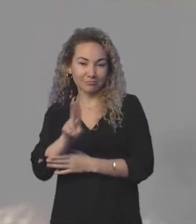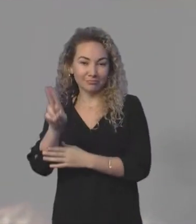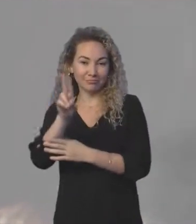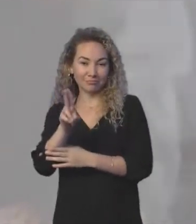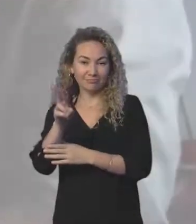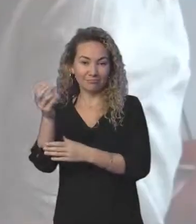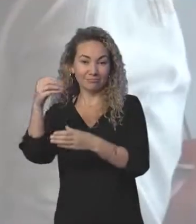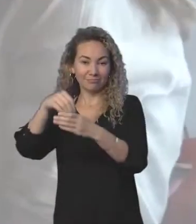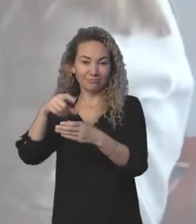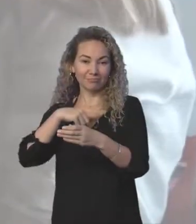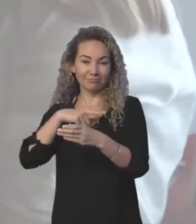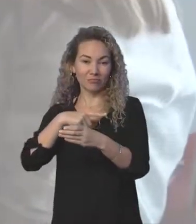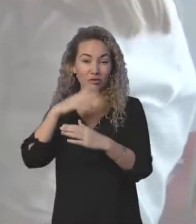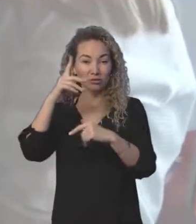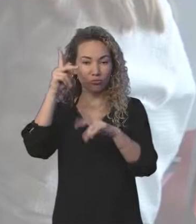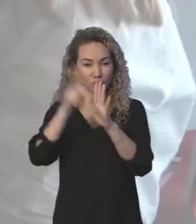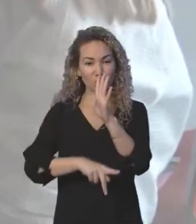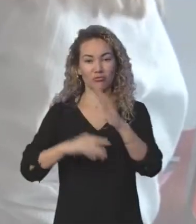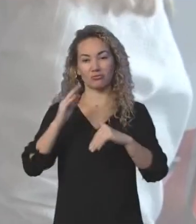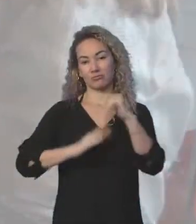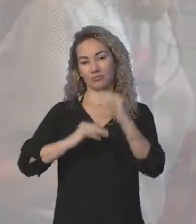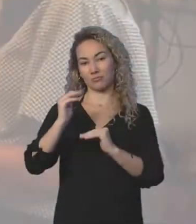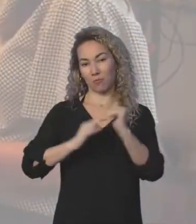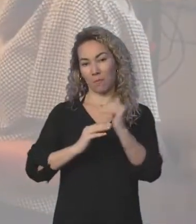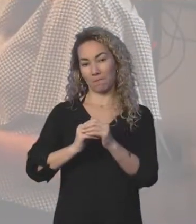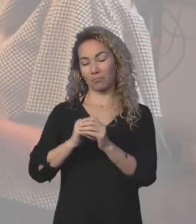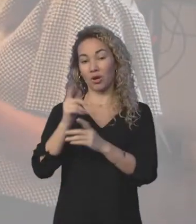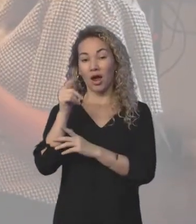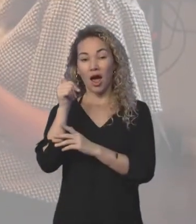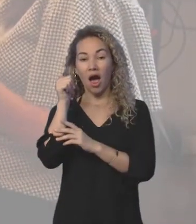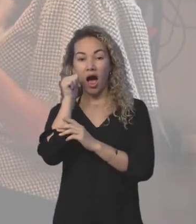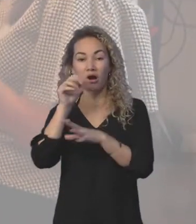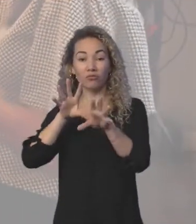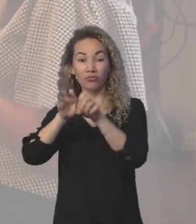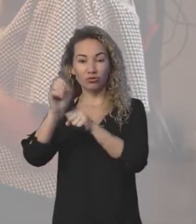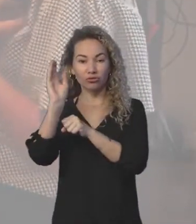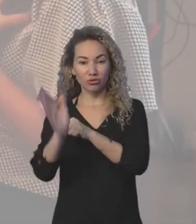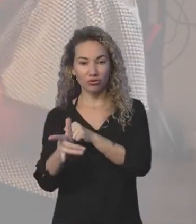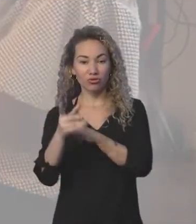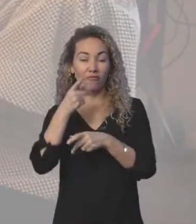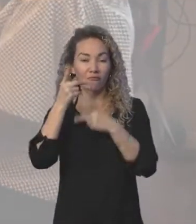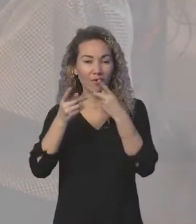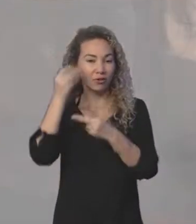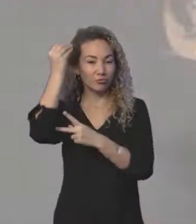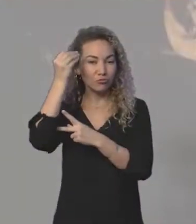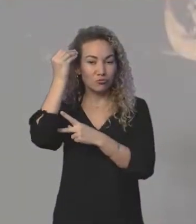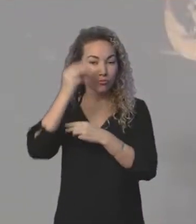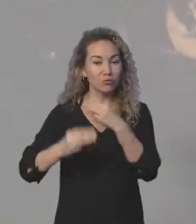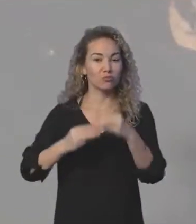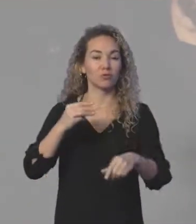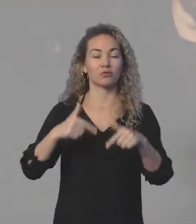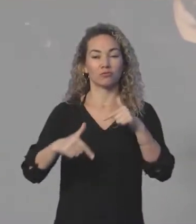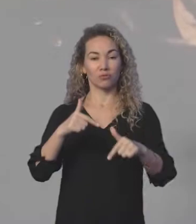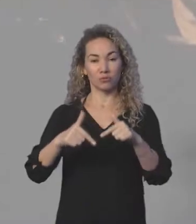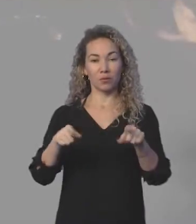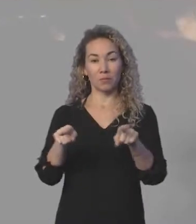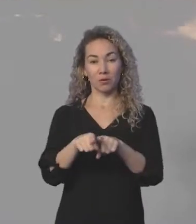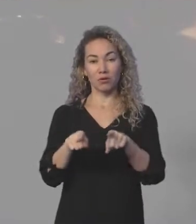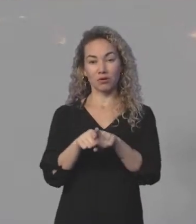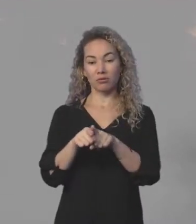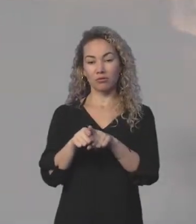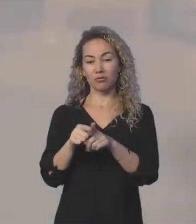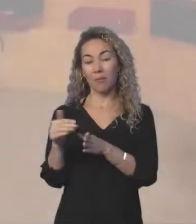a colocarem os seus projetos em prática e egressos da feevale falaram sobre suas experiências no mercado de